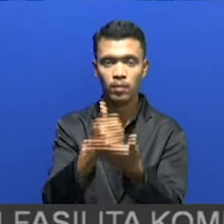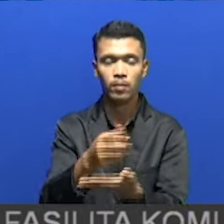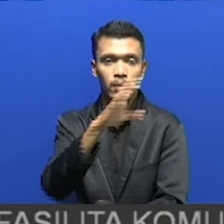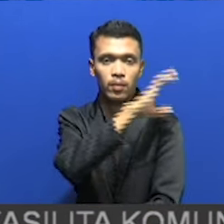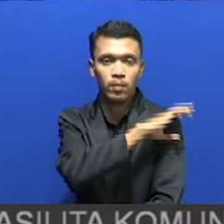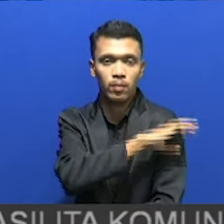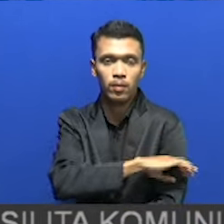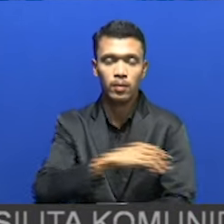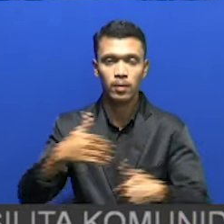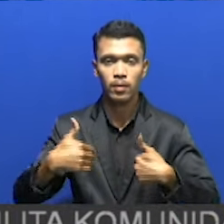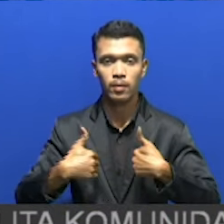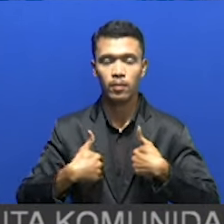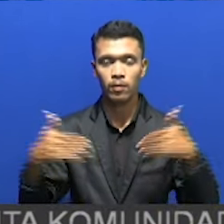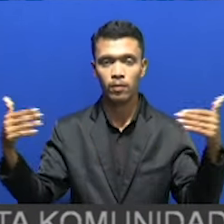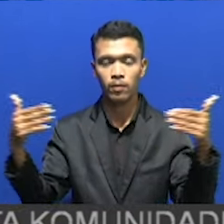a fronteira.